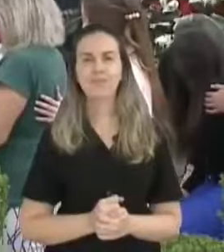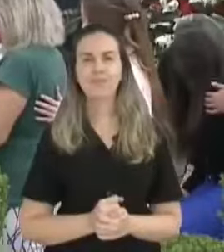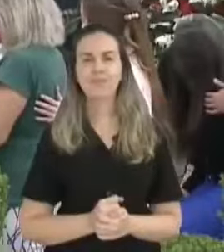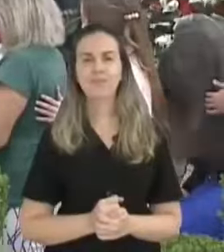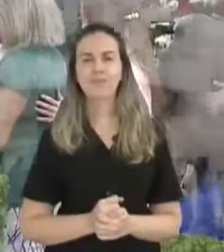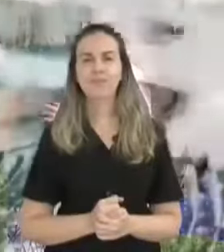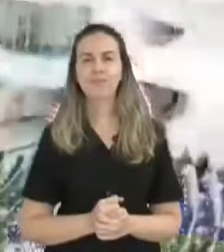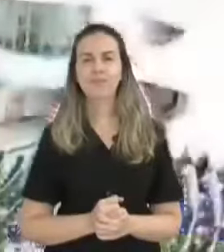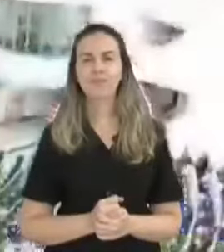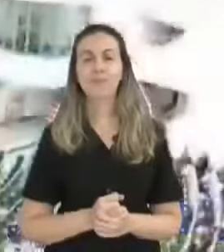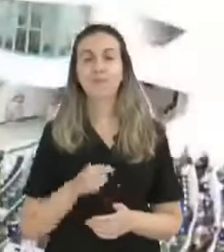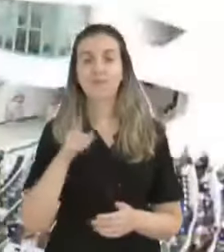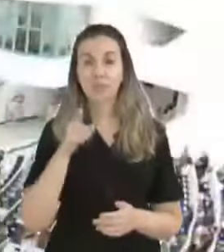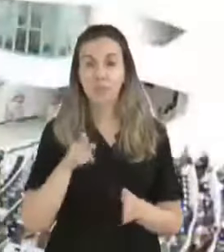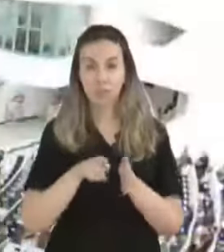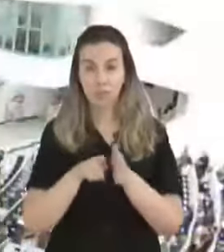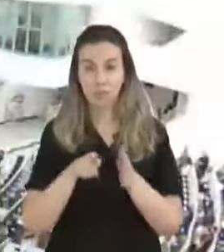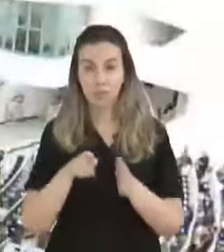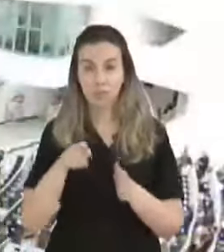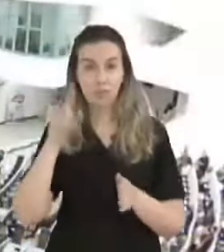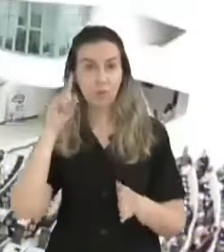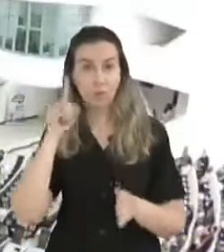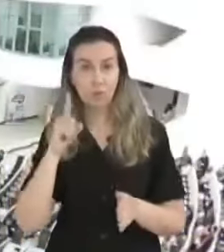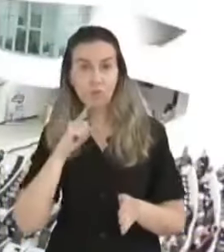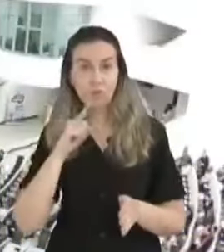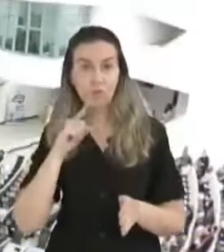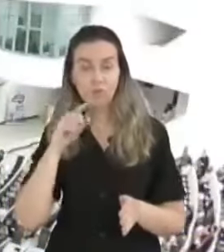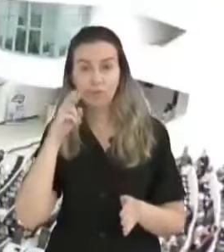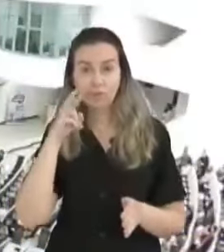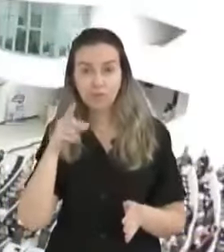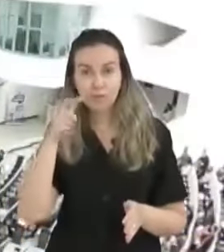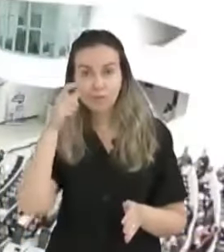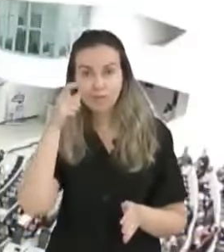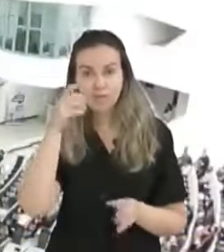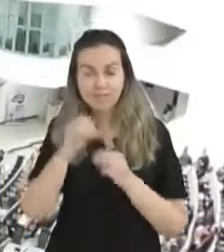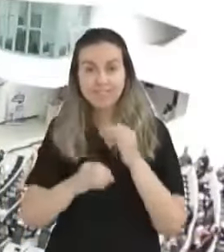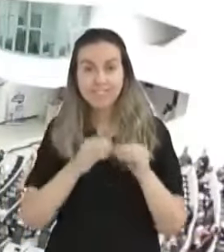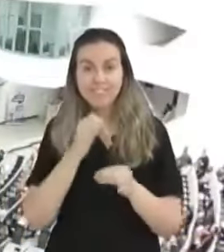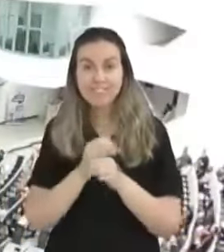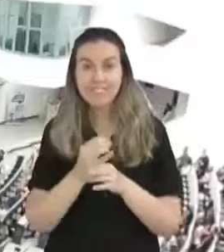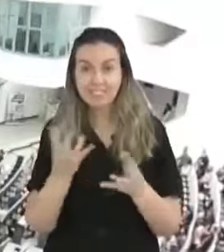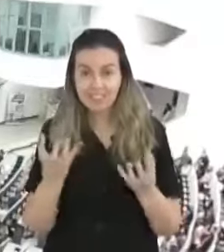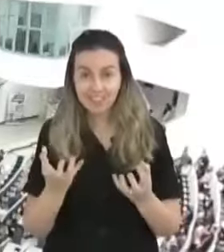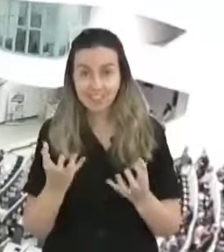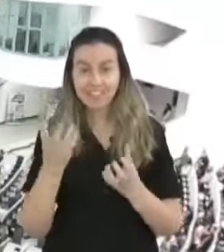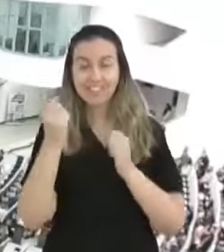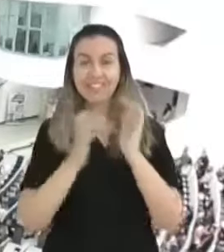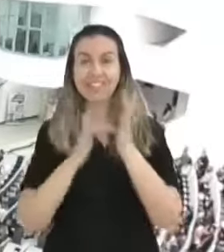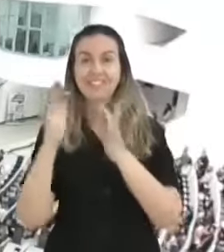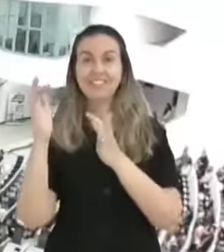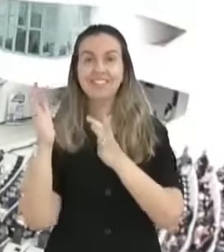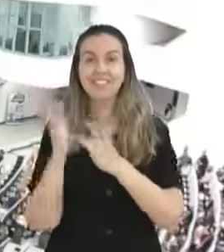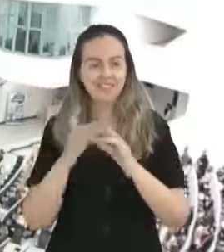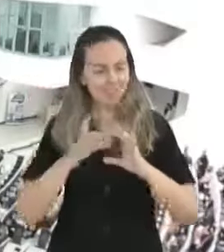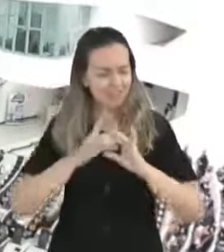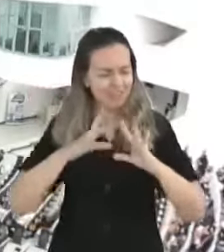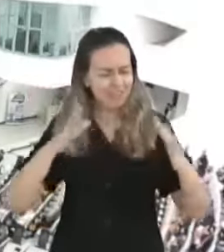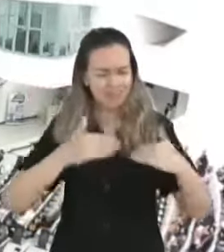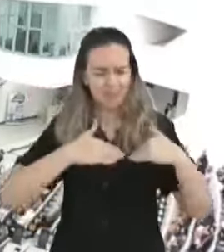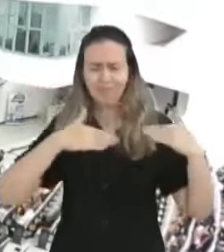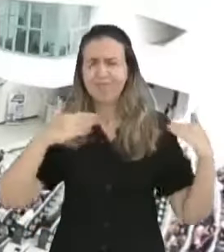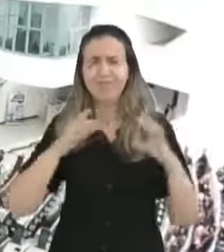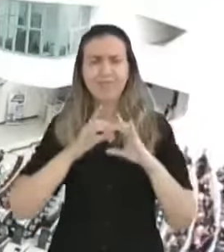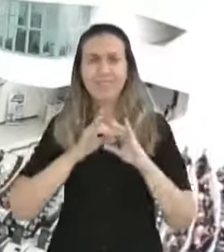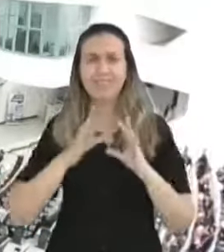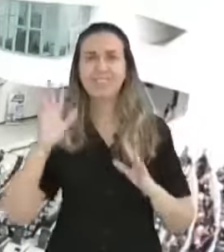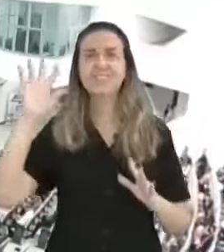estão nos assistindo pela internet, você que está aí nos assistindo na sua casa, na sua